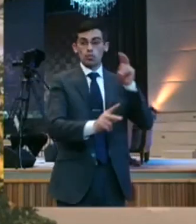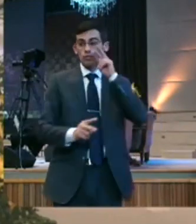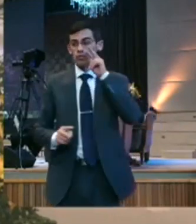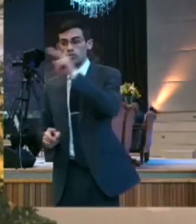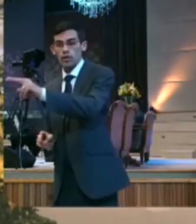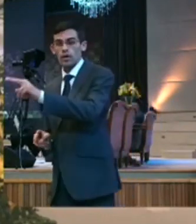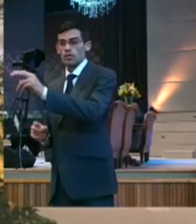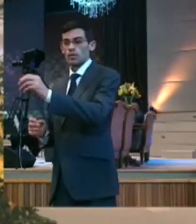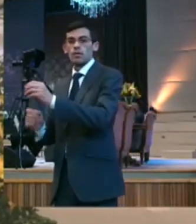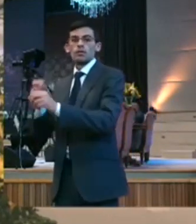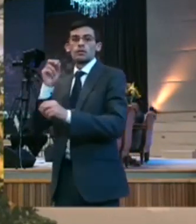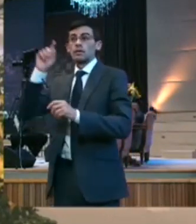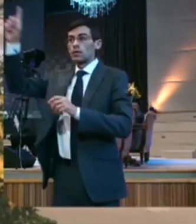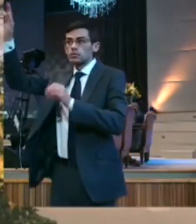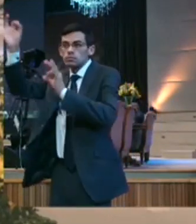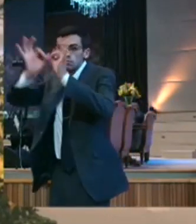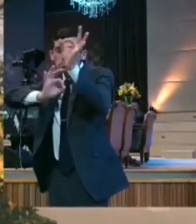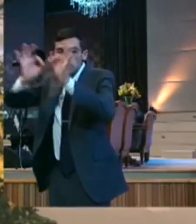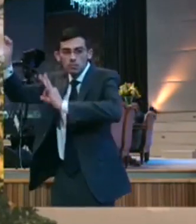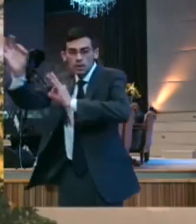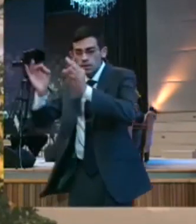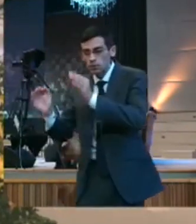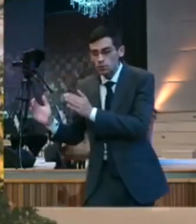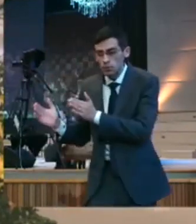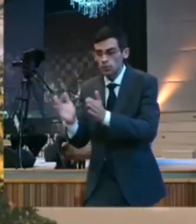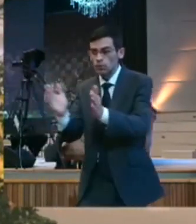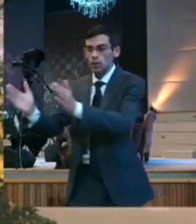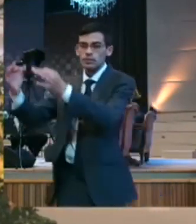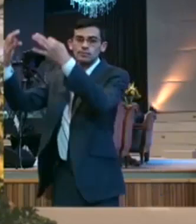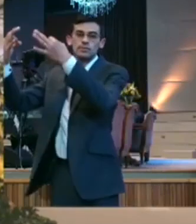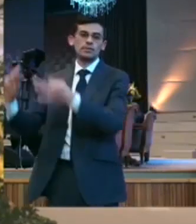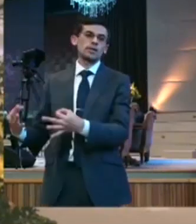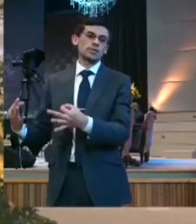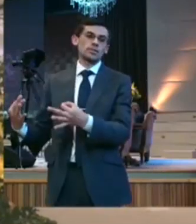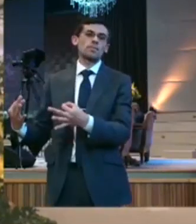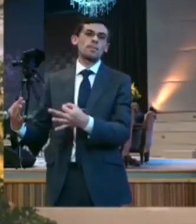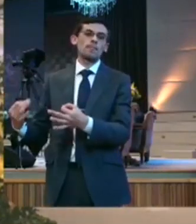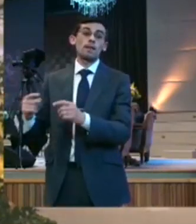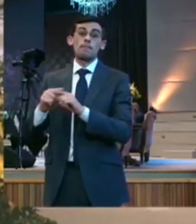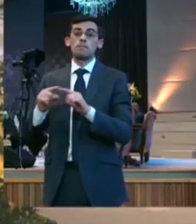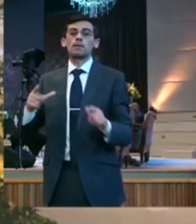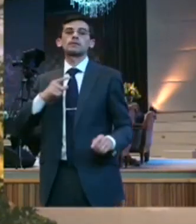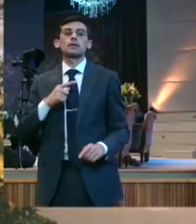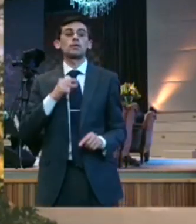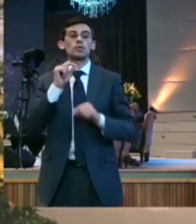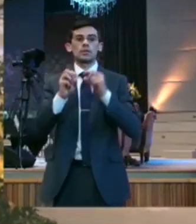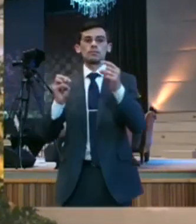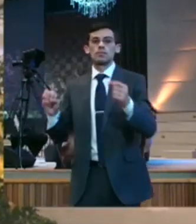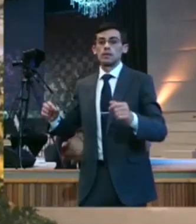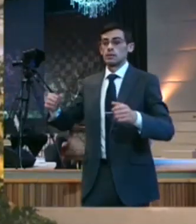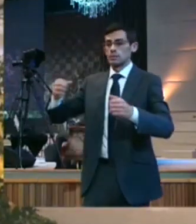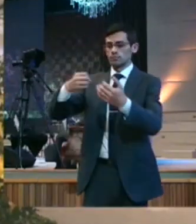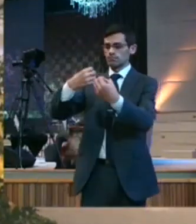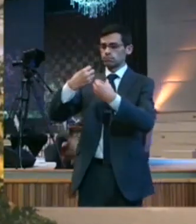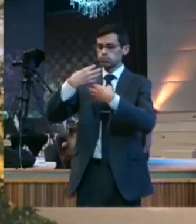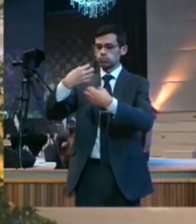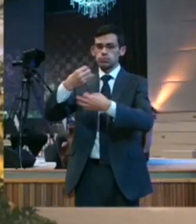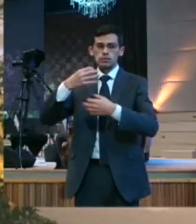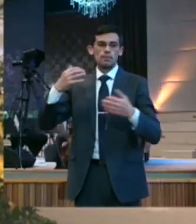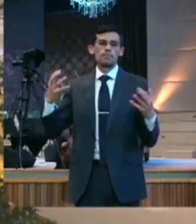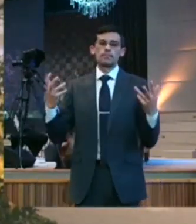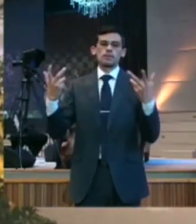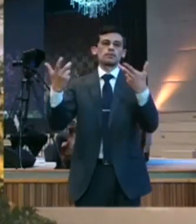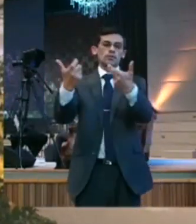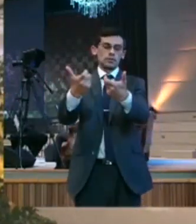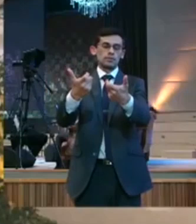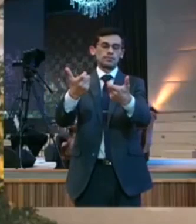está preparando o caminho para vocês. Mas há aqui uma lição tremenda de vitória.